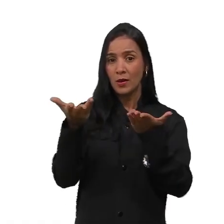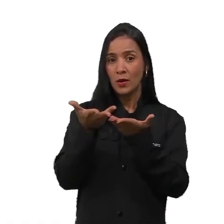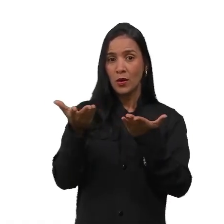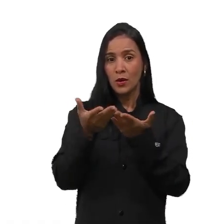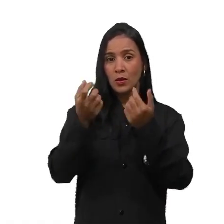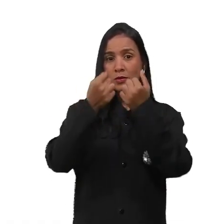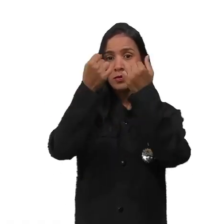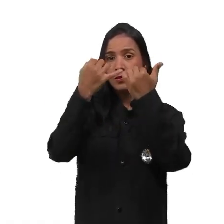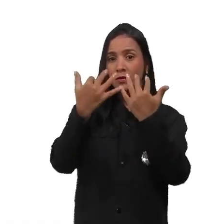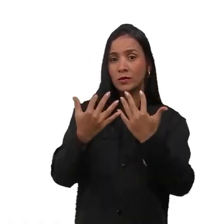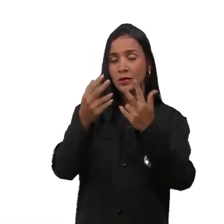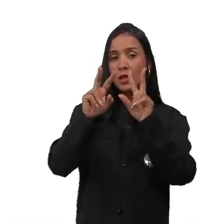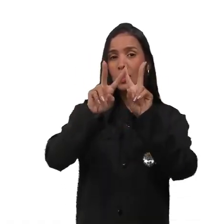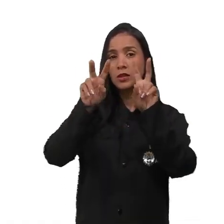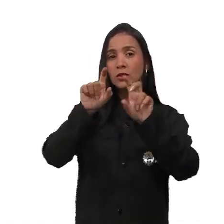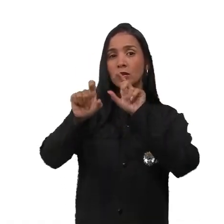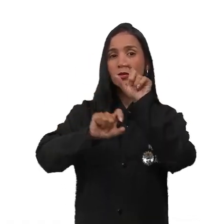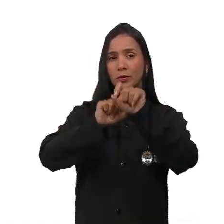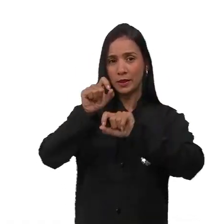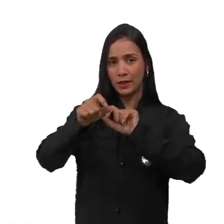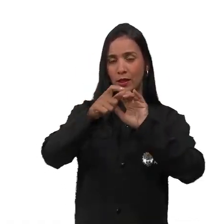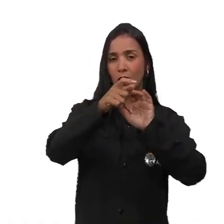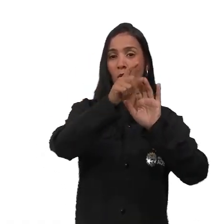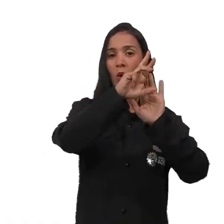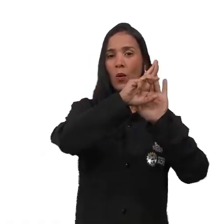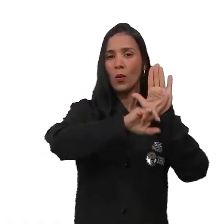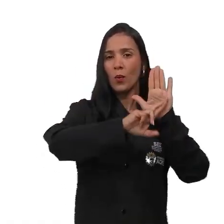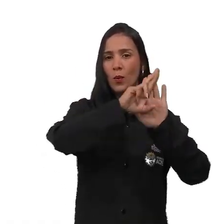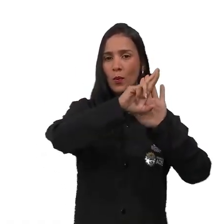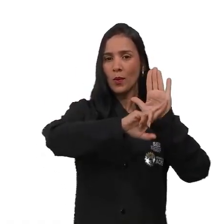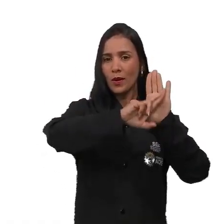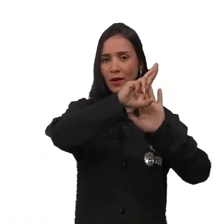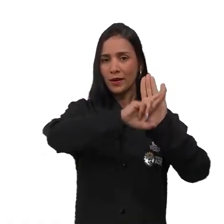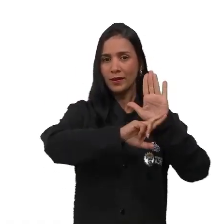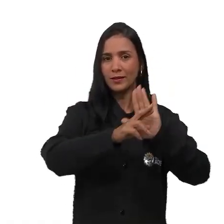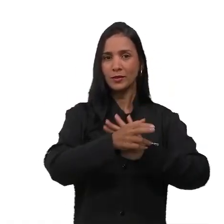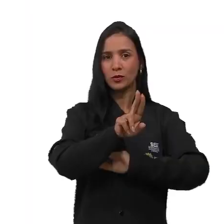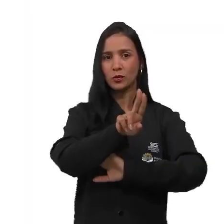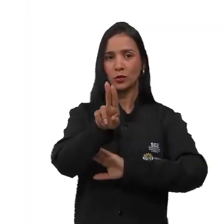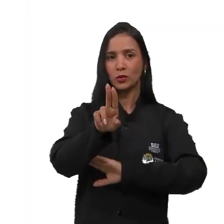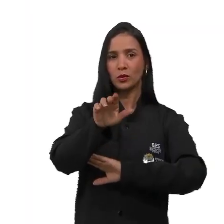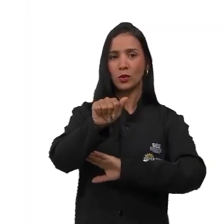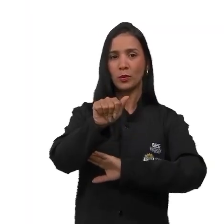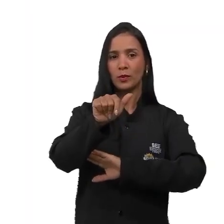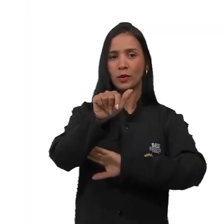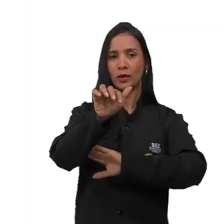sobre o relatório. Sim, nós temos um relatório chamado de African